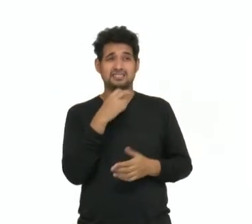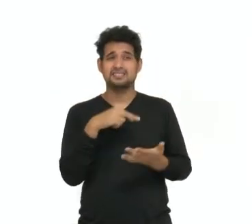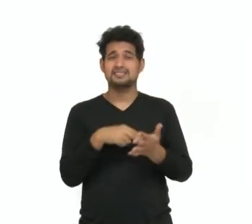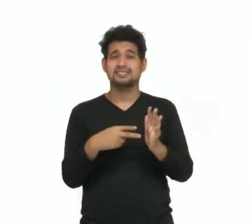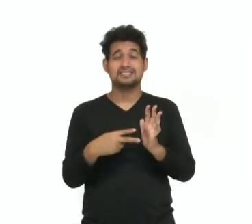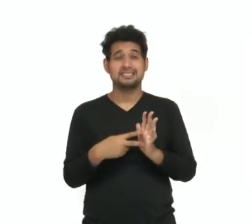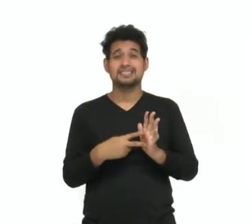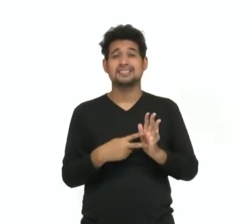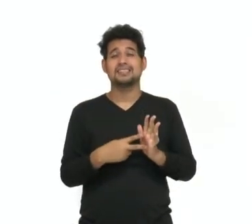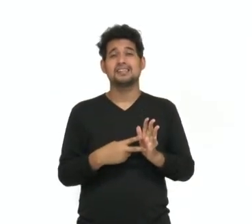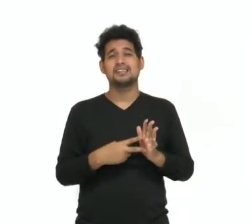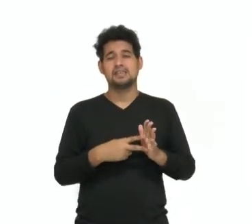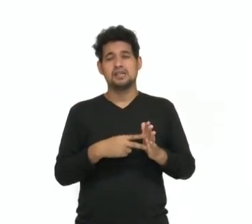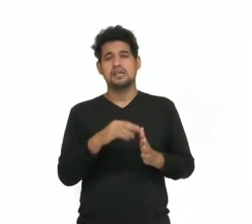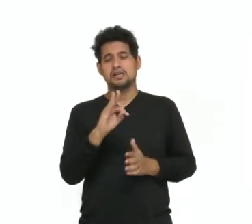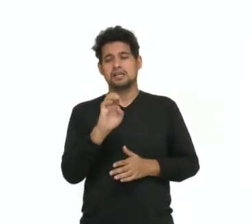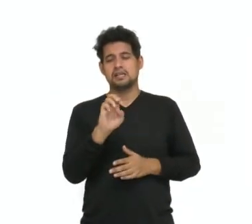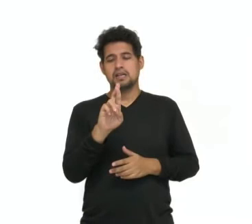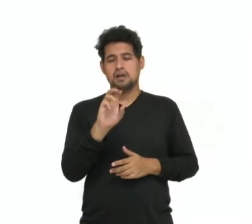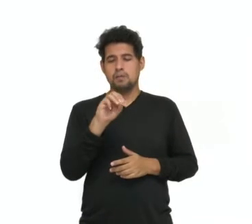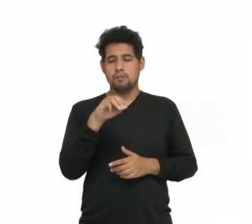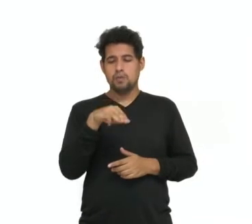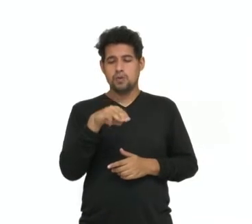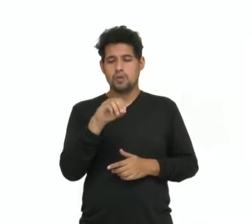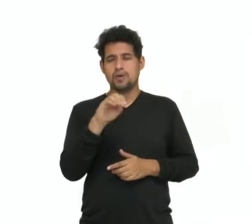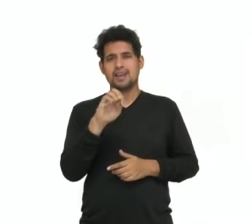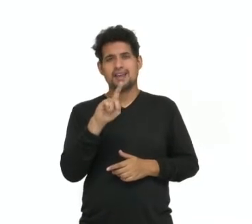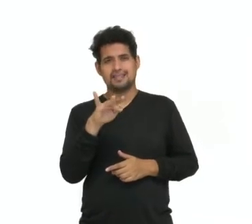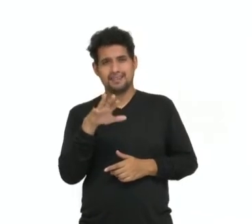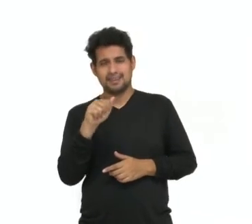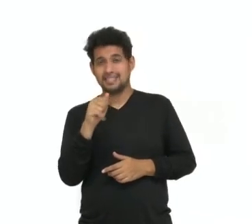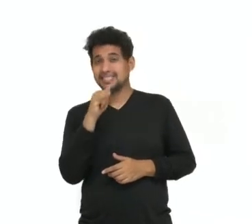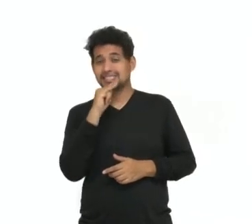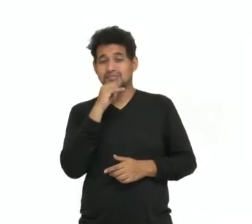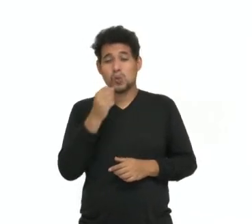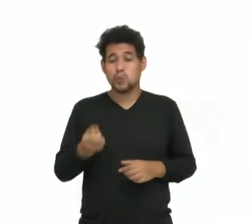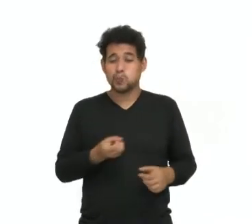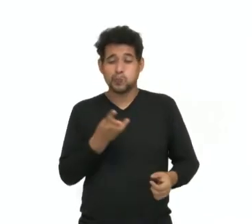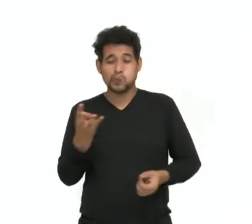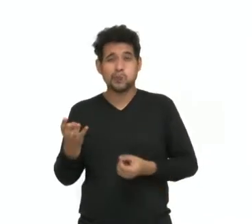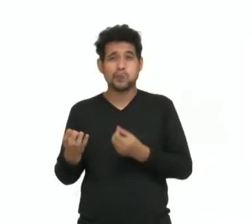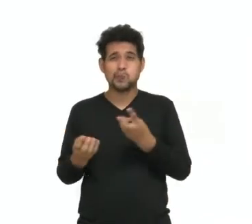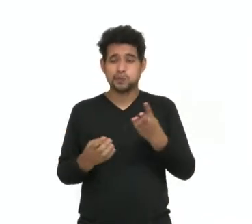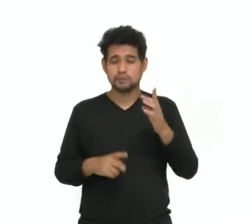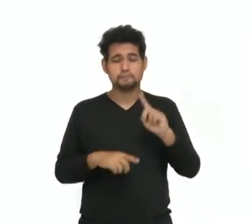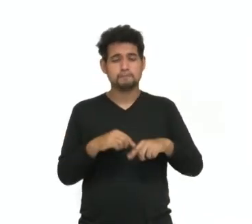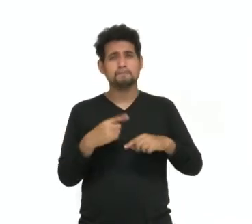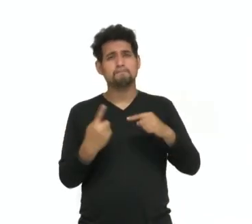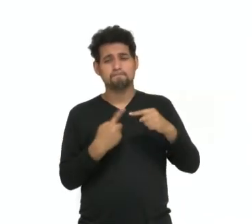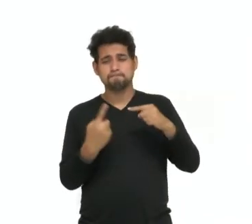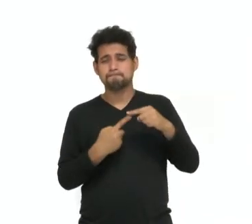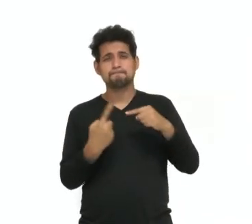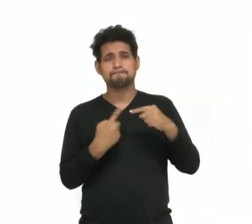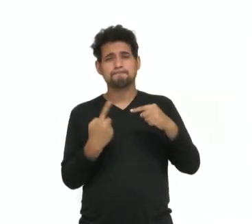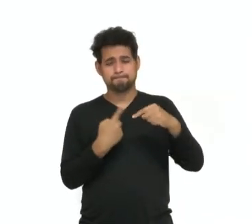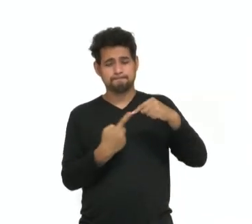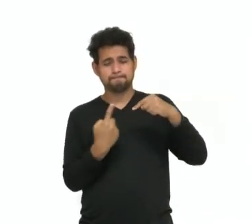usinas termoelétricas com alta quantidade de produção, ou seja,